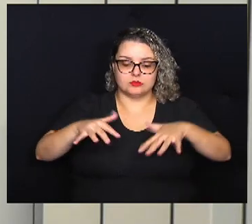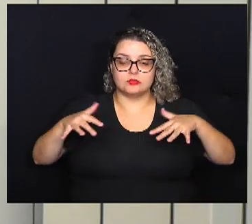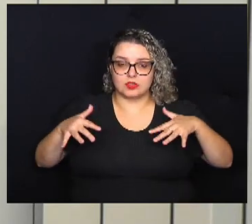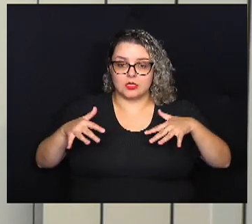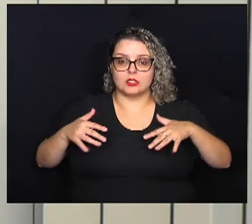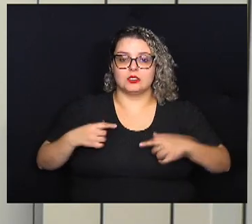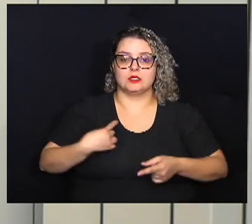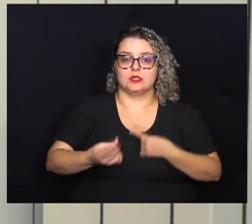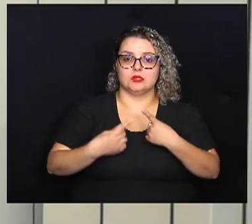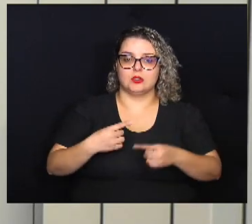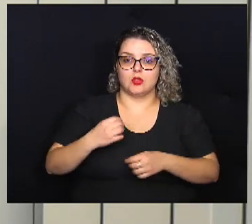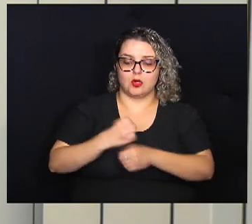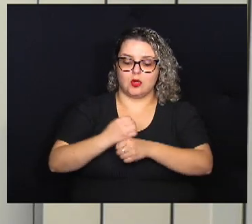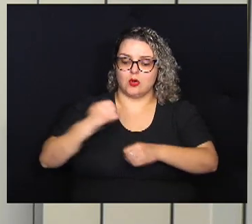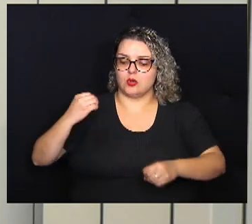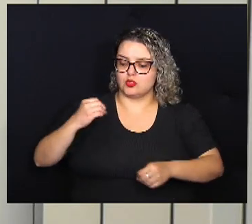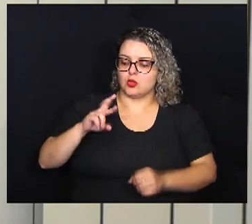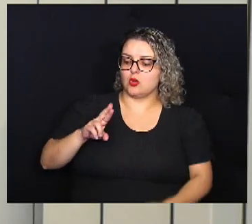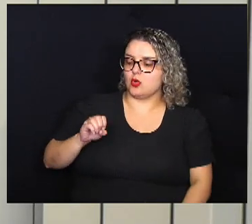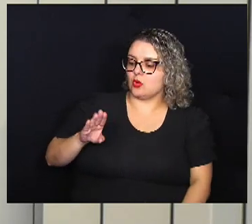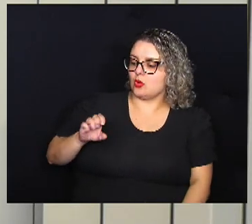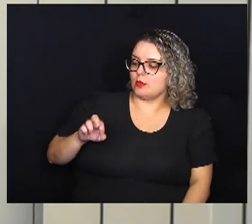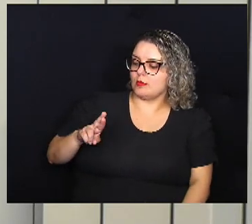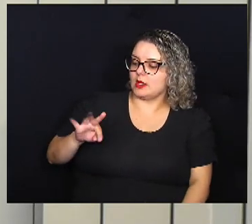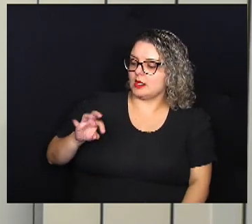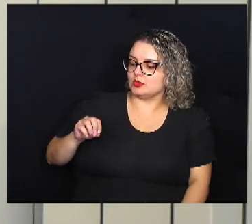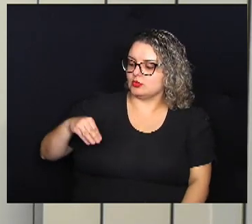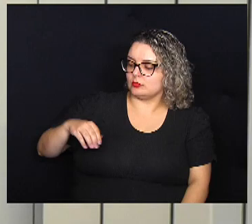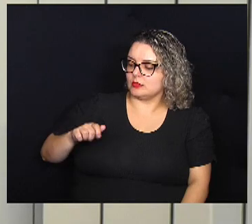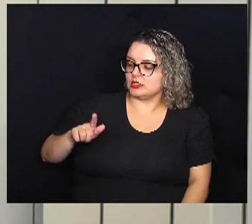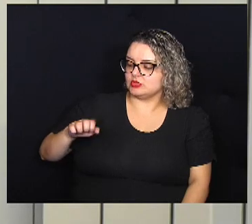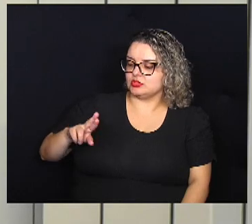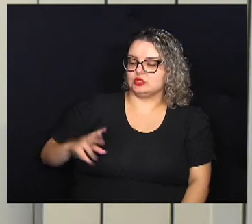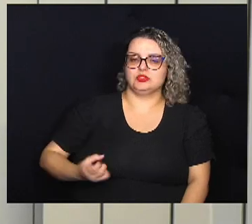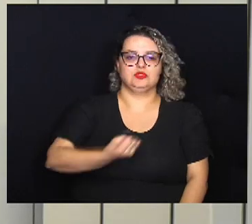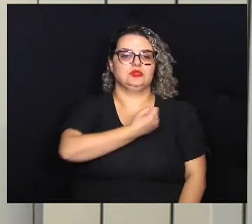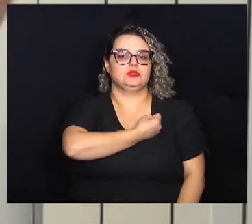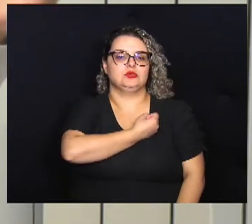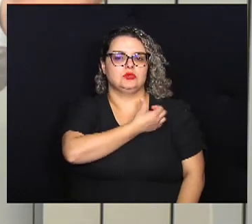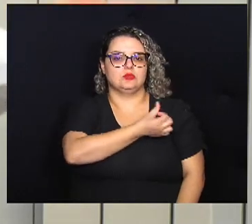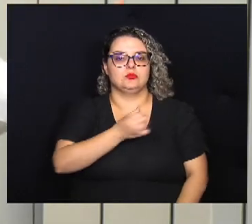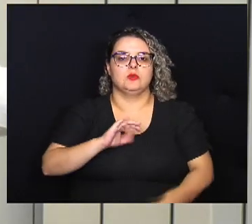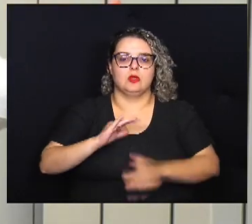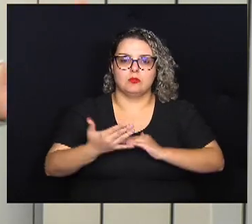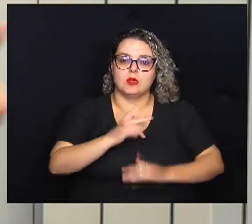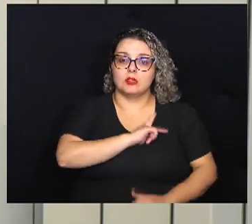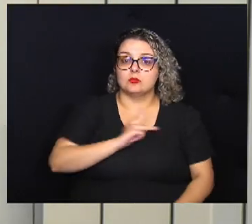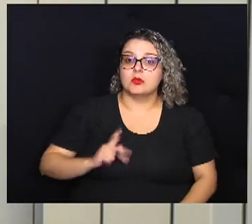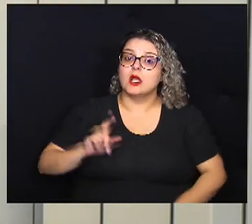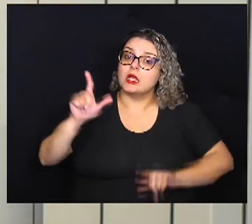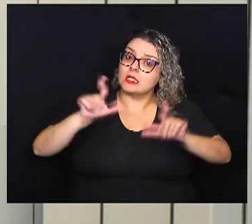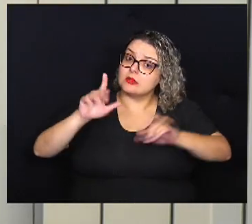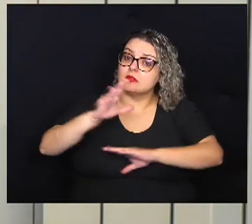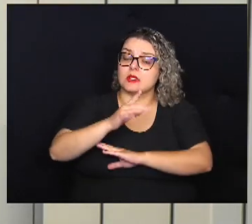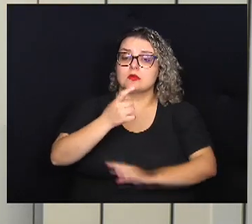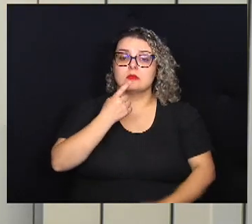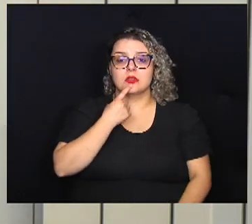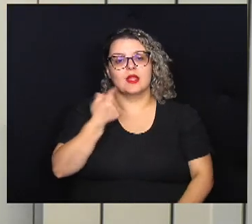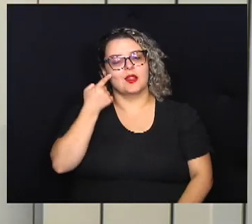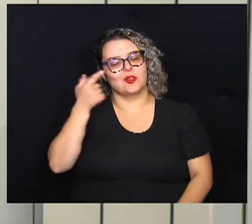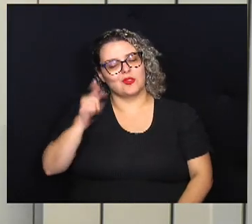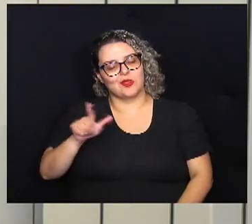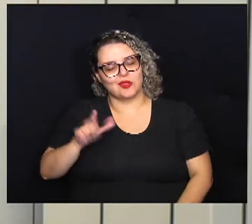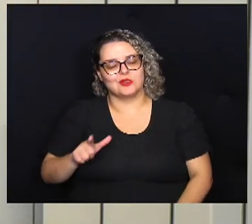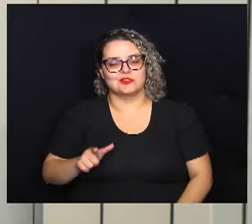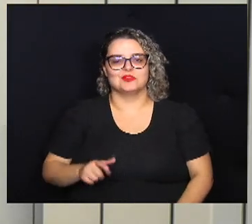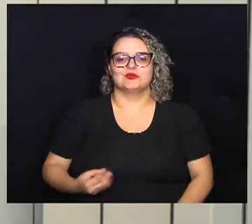Avenida Engenheiro Roberto Mange, número 66, no bairro Ponte Preta. A TV Câmara Campinas, claro,